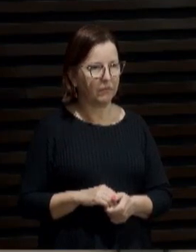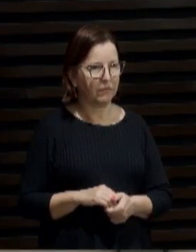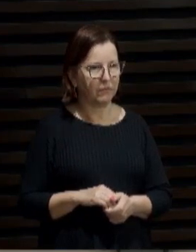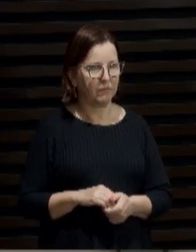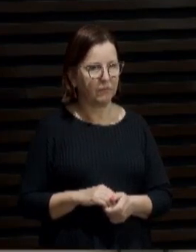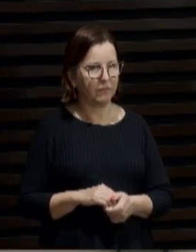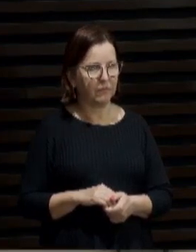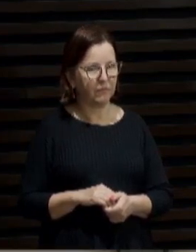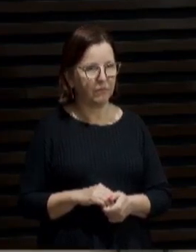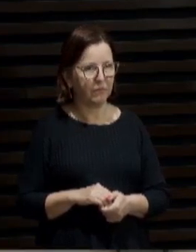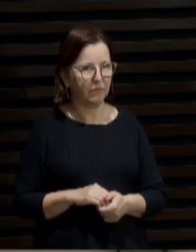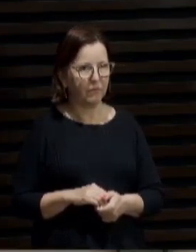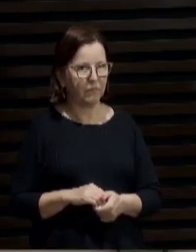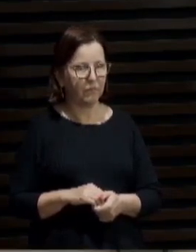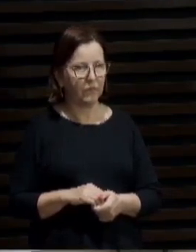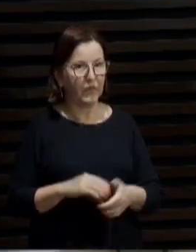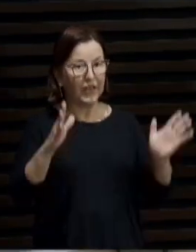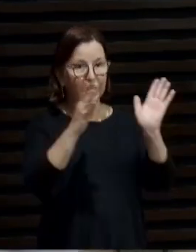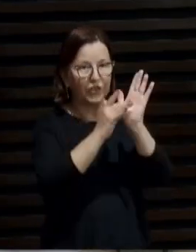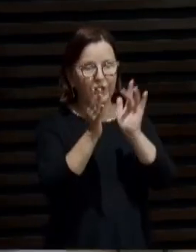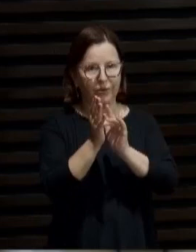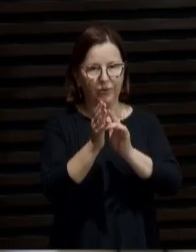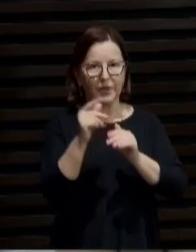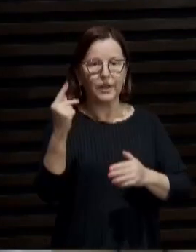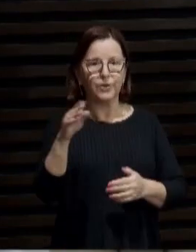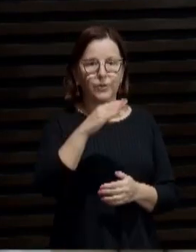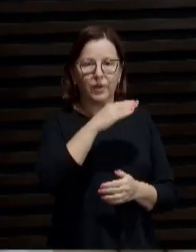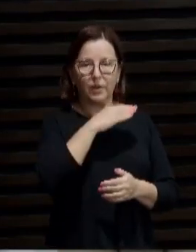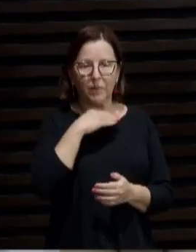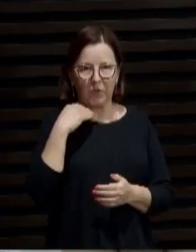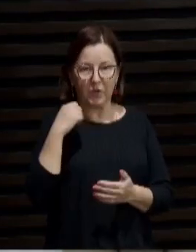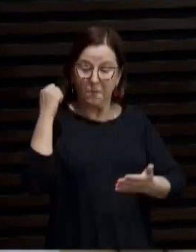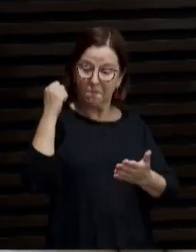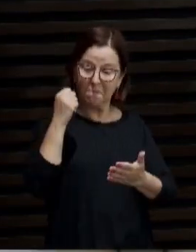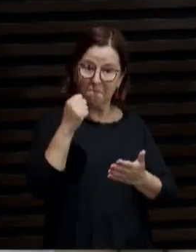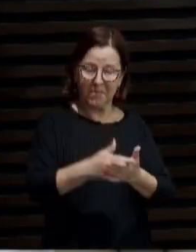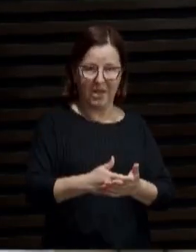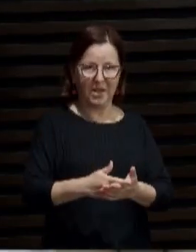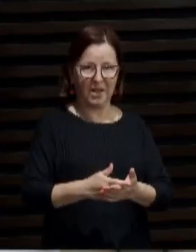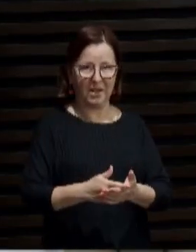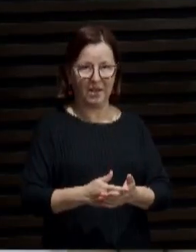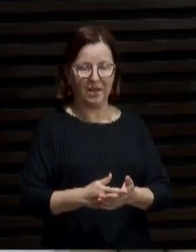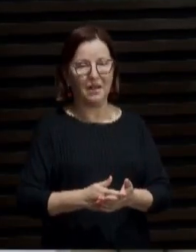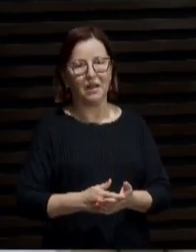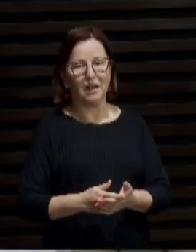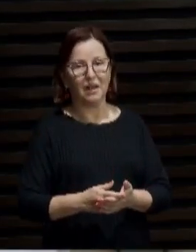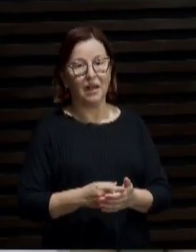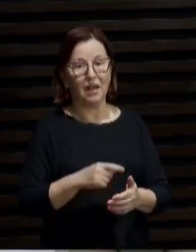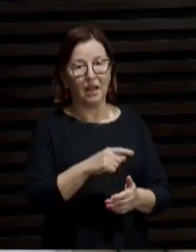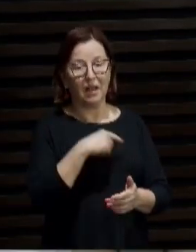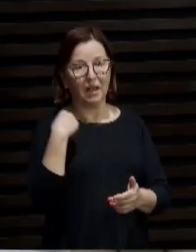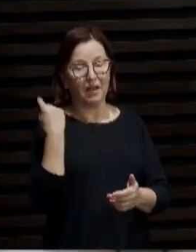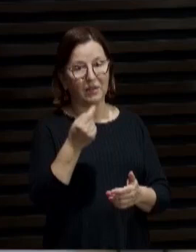Na sua morte, ele paga todo o preço, todos os pecados, tudo aquilo que nos